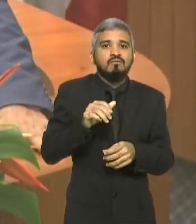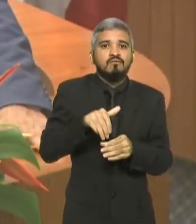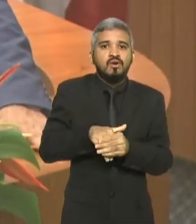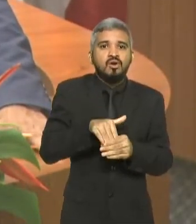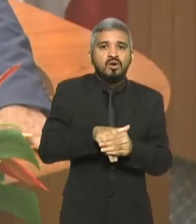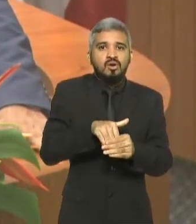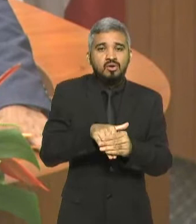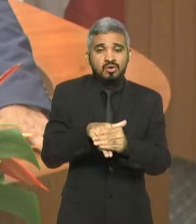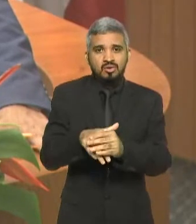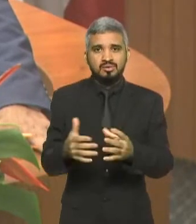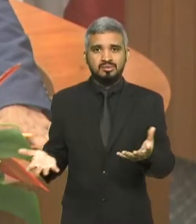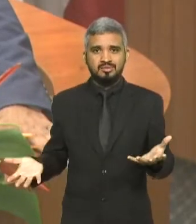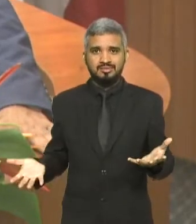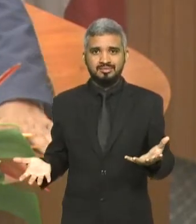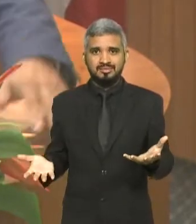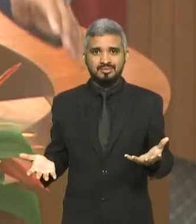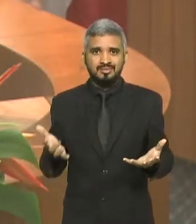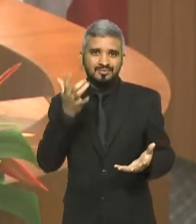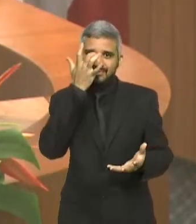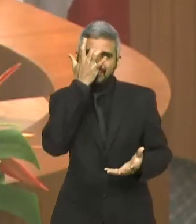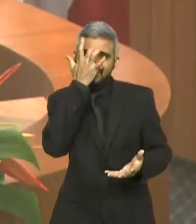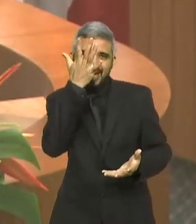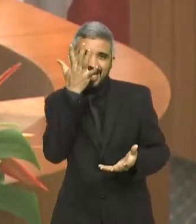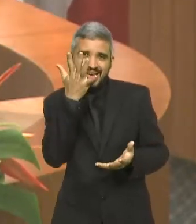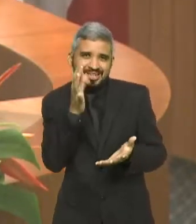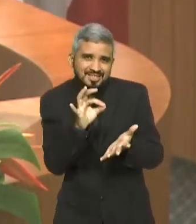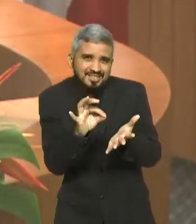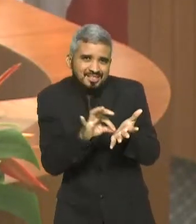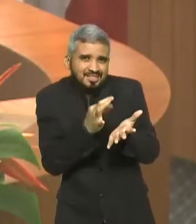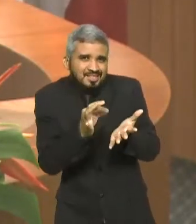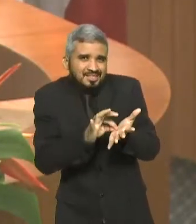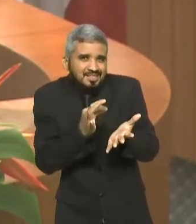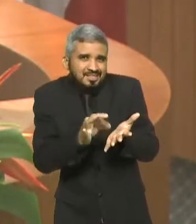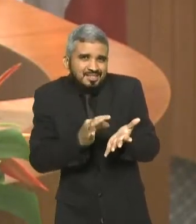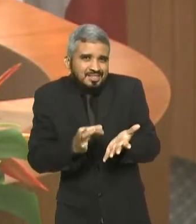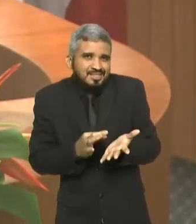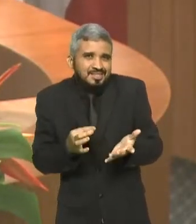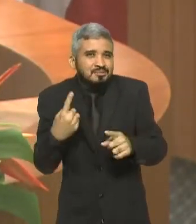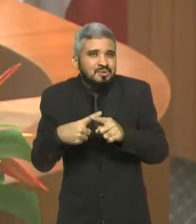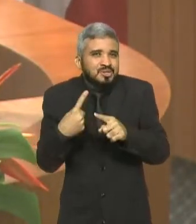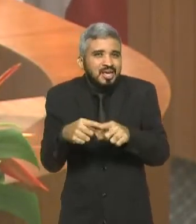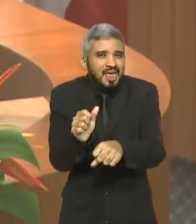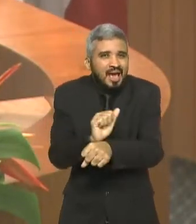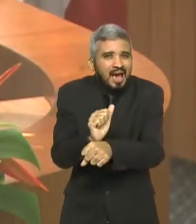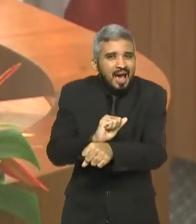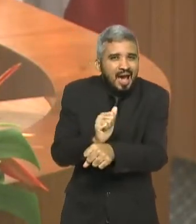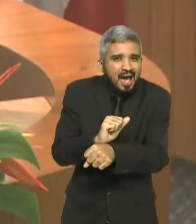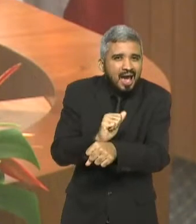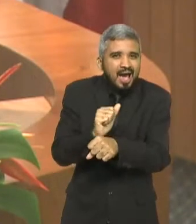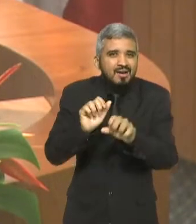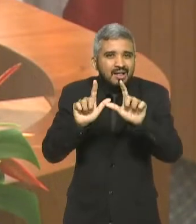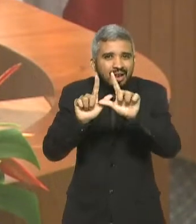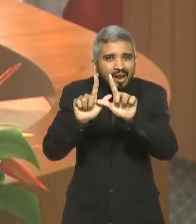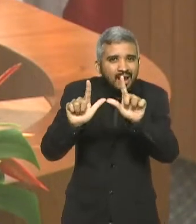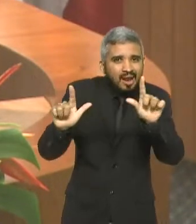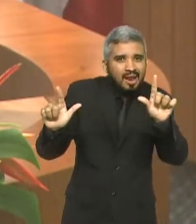bandeira, panfletar, adesivar seus carros com "Vamos Vencer", "Camarão é bom".